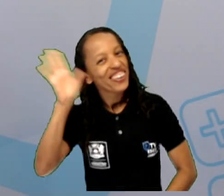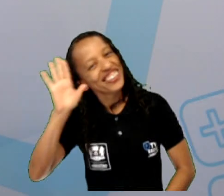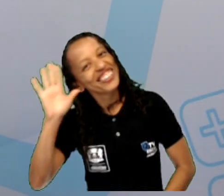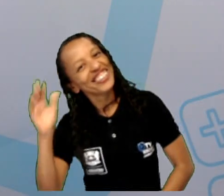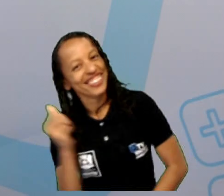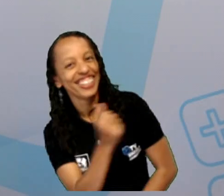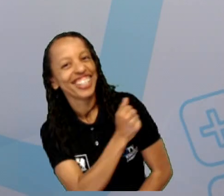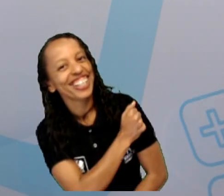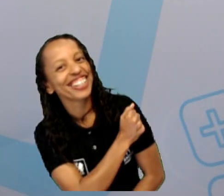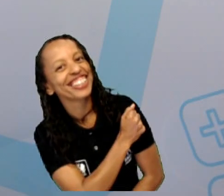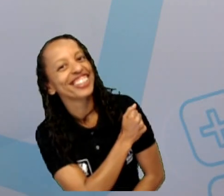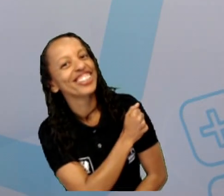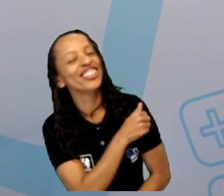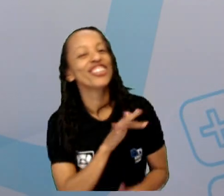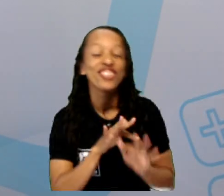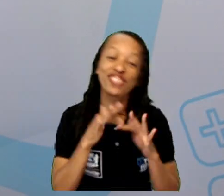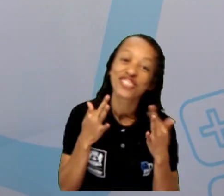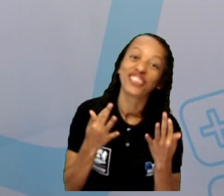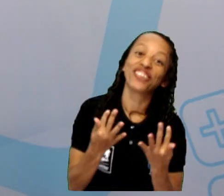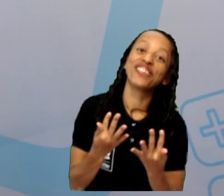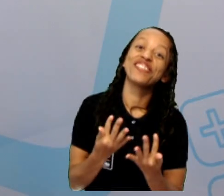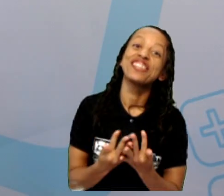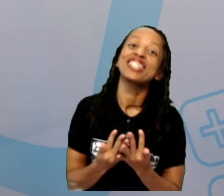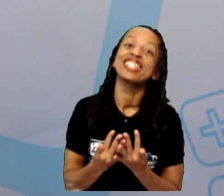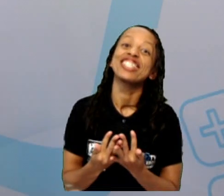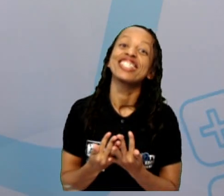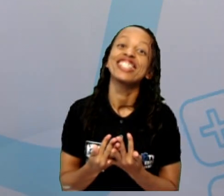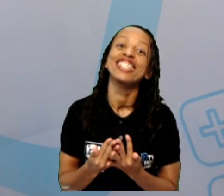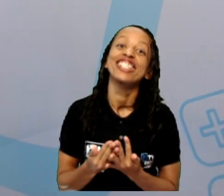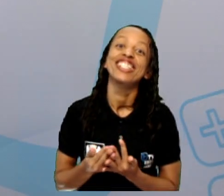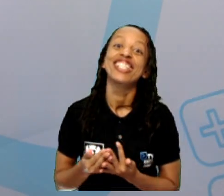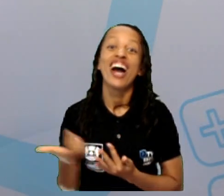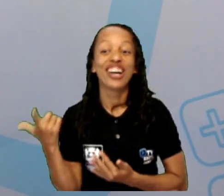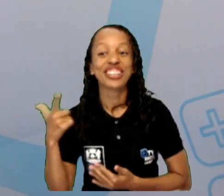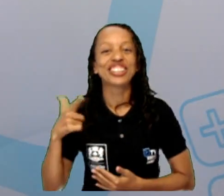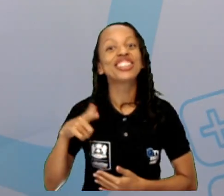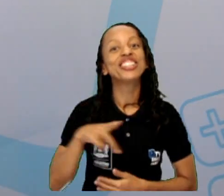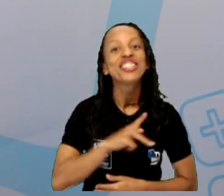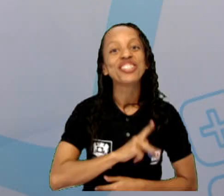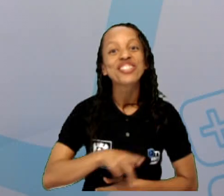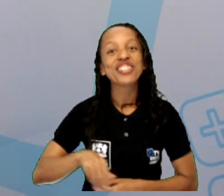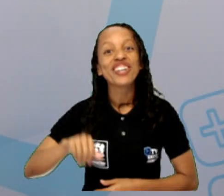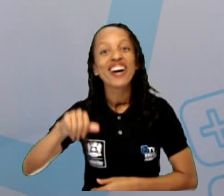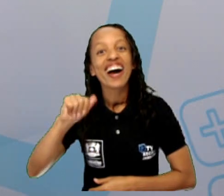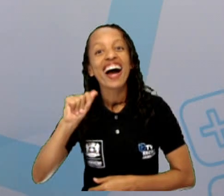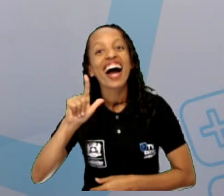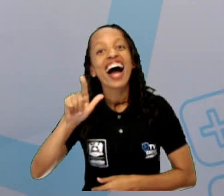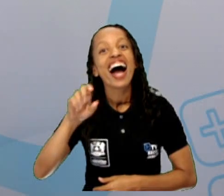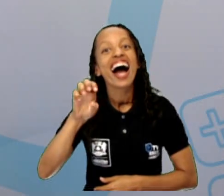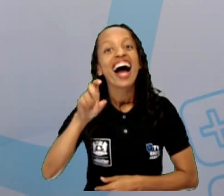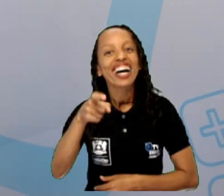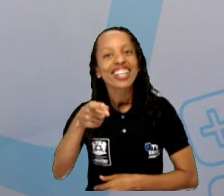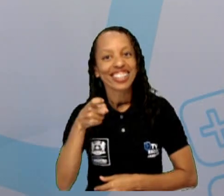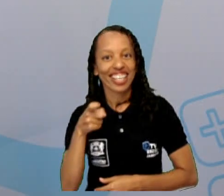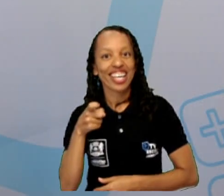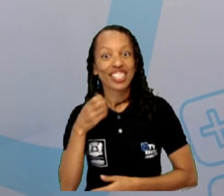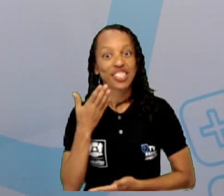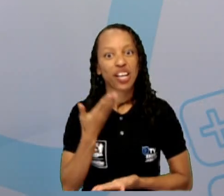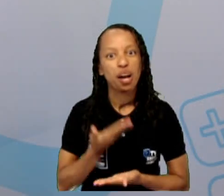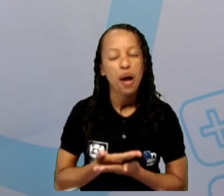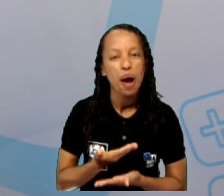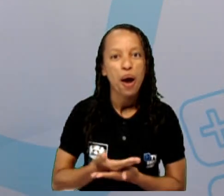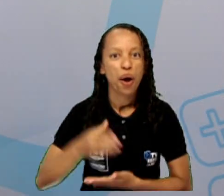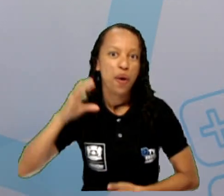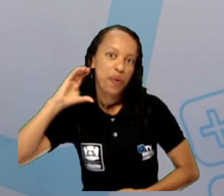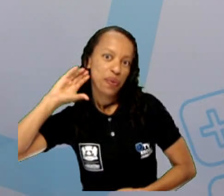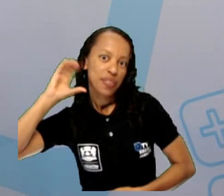Olá, alunos, familiares. Oi, eu aqui novamente, professor Alex, para mais uma aula de